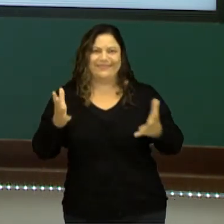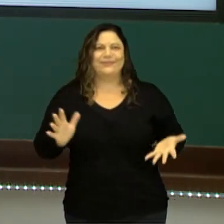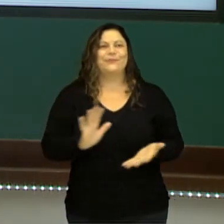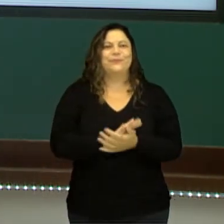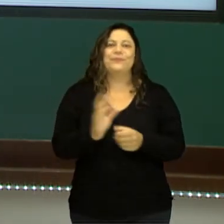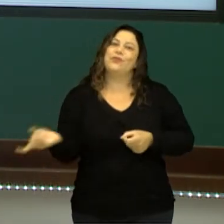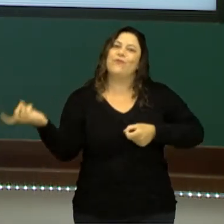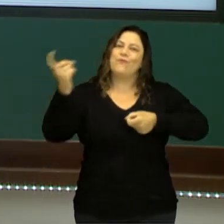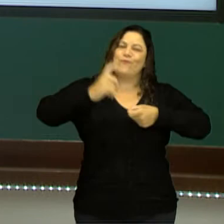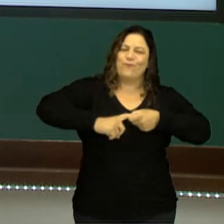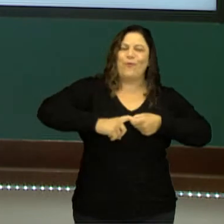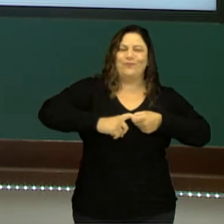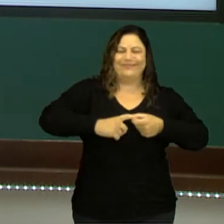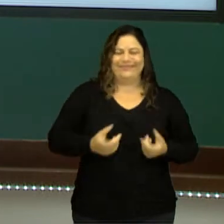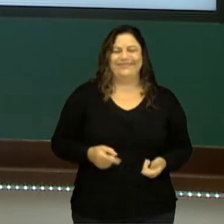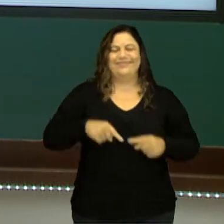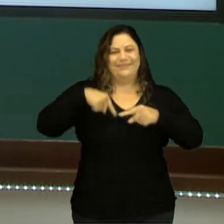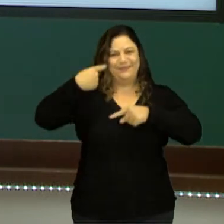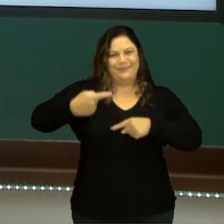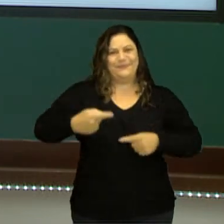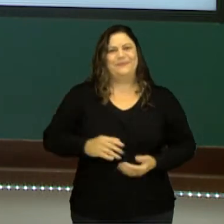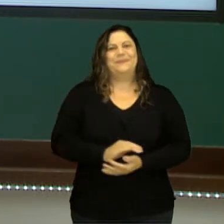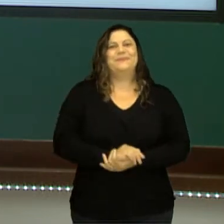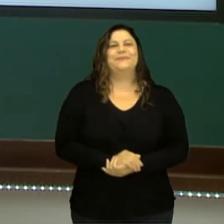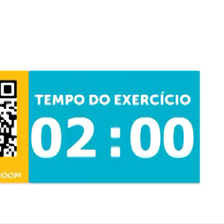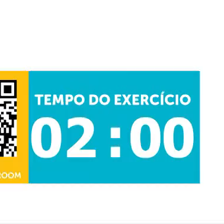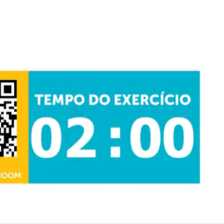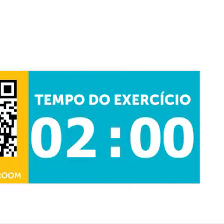gente volta a fazer a correção juntos dessa atividade.